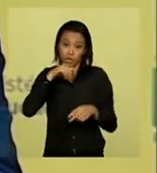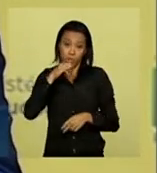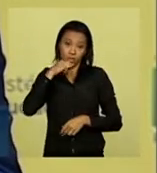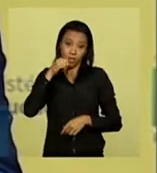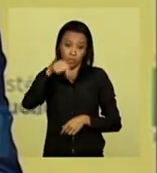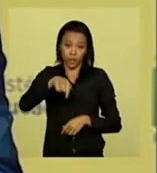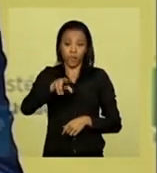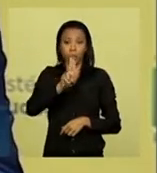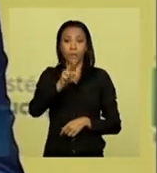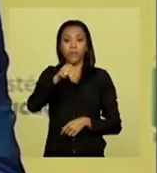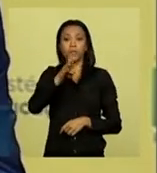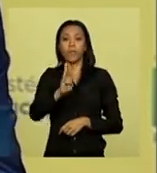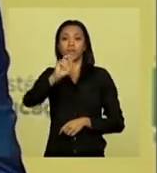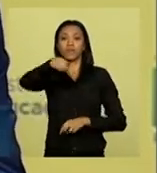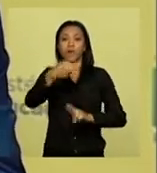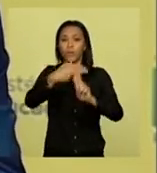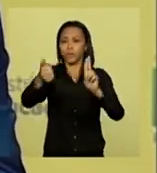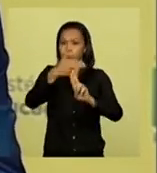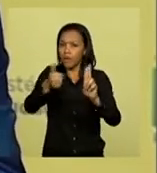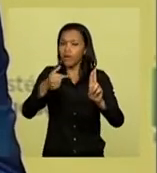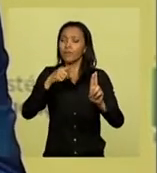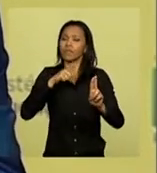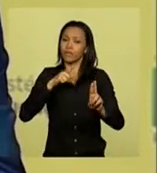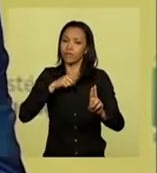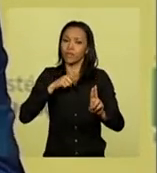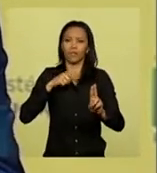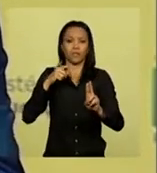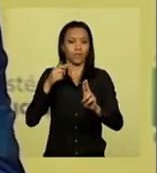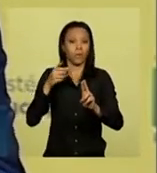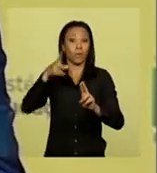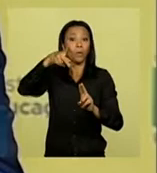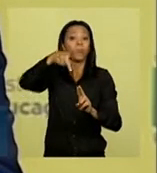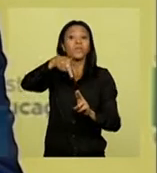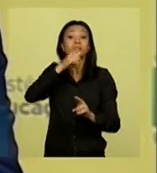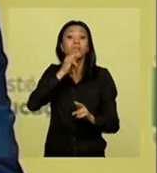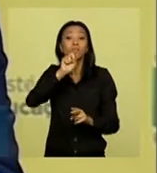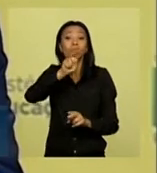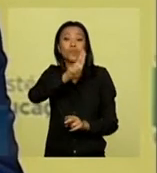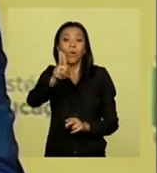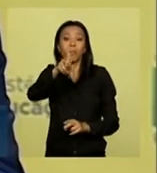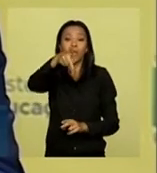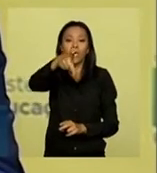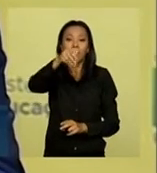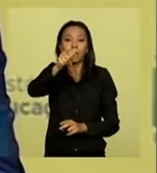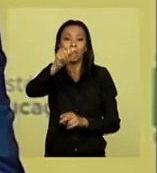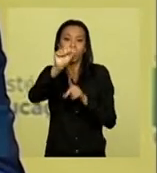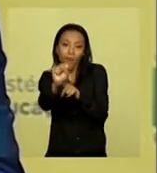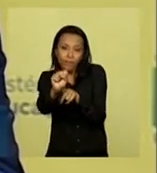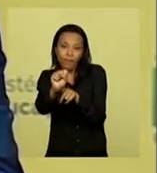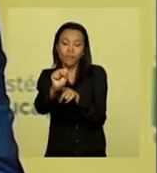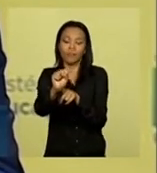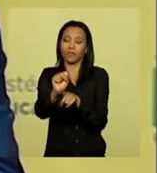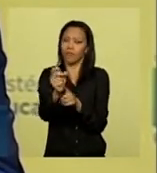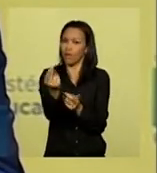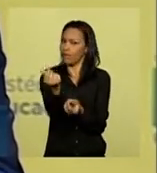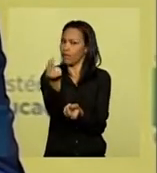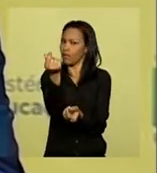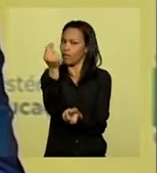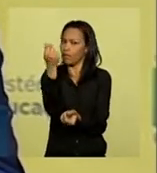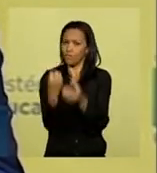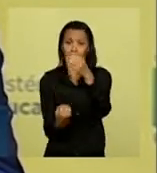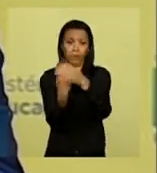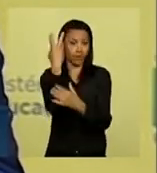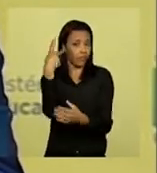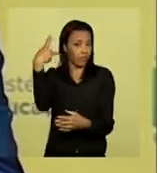sempre teve uma já há muito tempo parte né o passe passe o passe há muito tempo